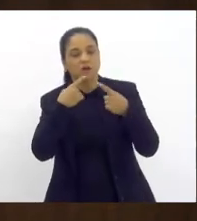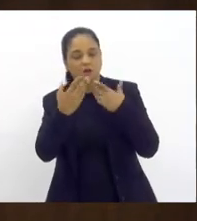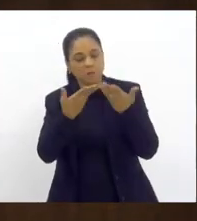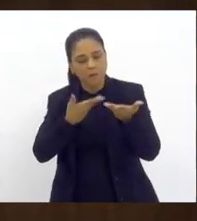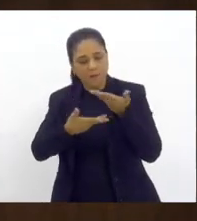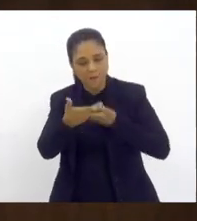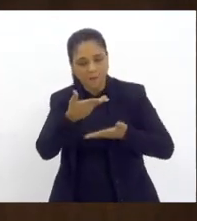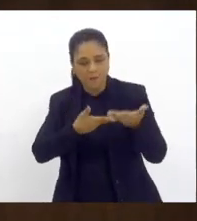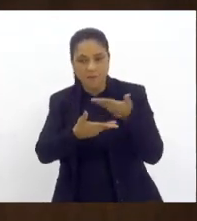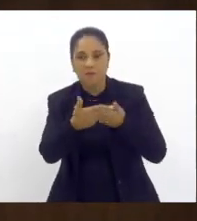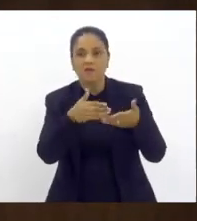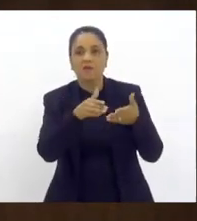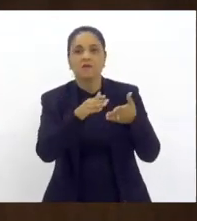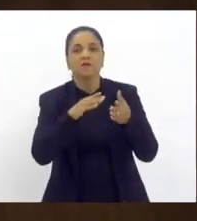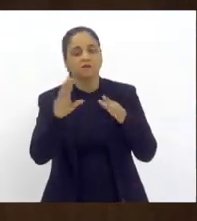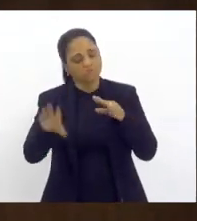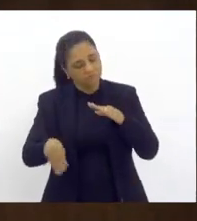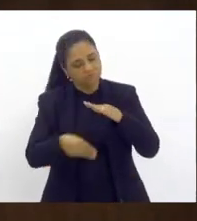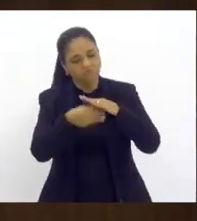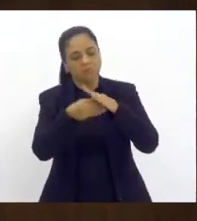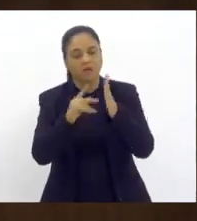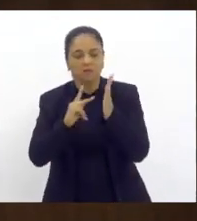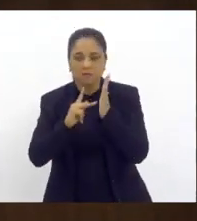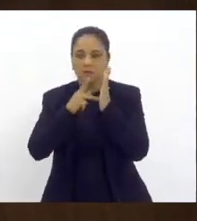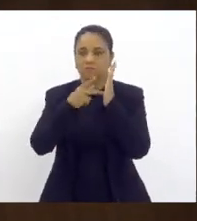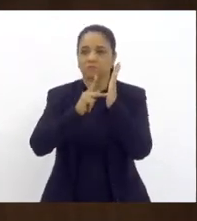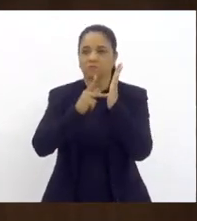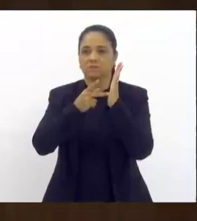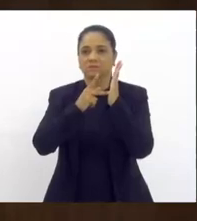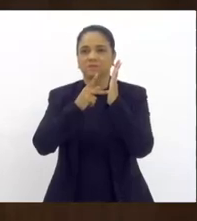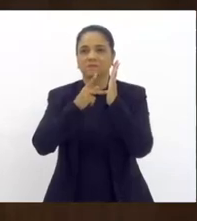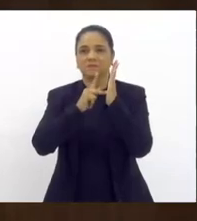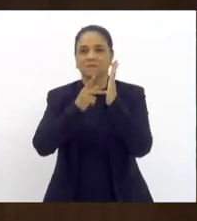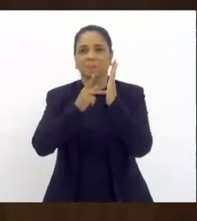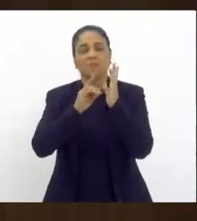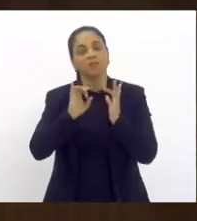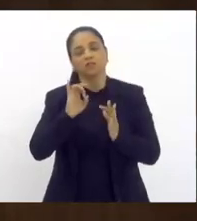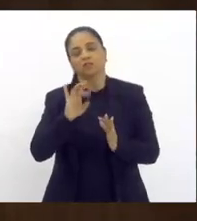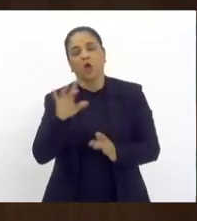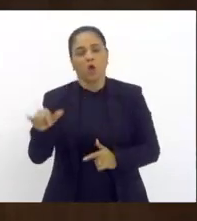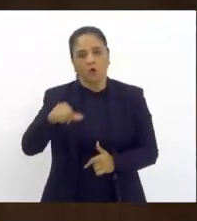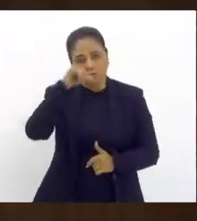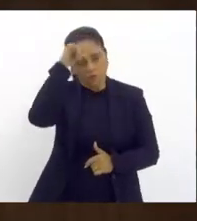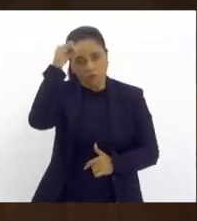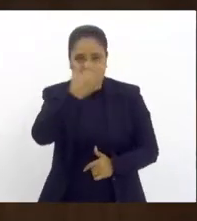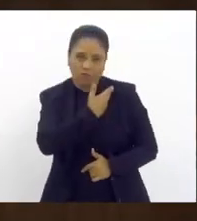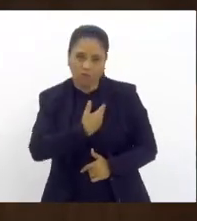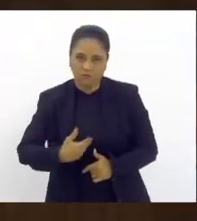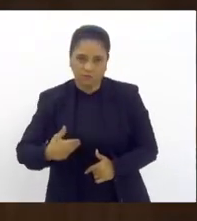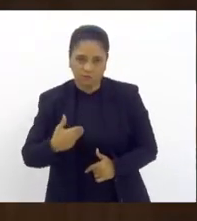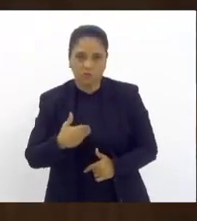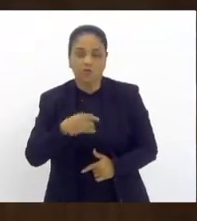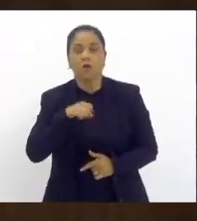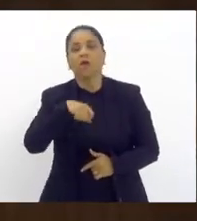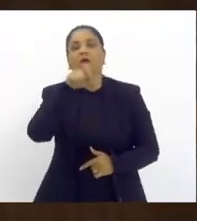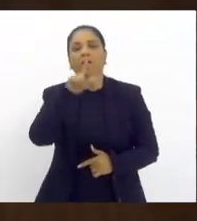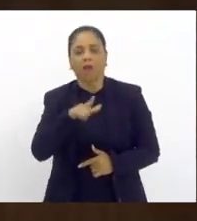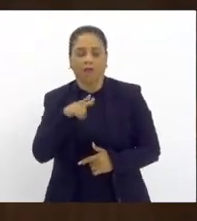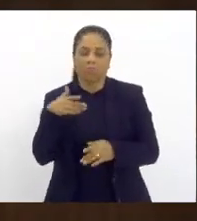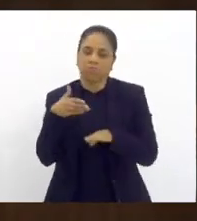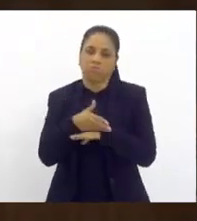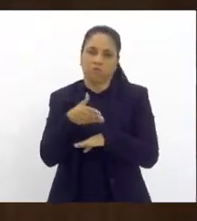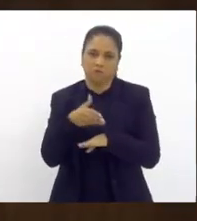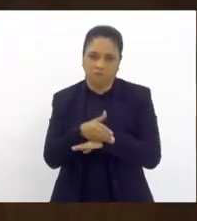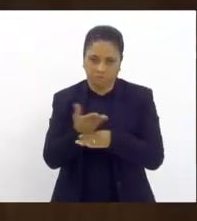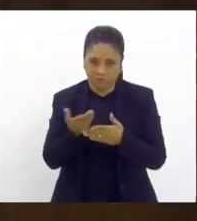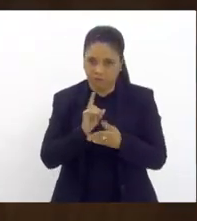retornar, poder incluir as entidades sindicais, para que não fique a bel prazer do governador quais entidades da sociedade civil irão participar. Porque a gente